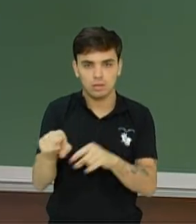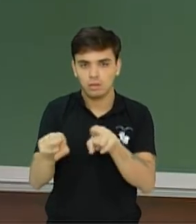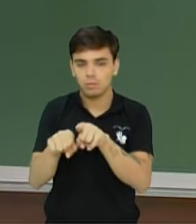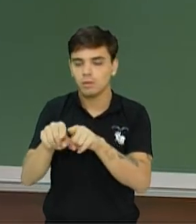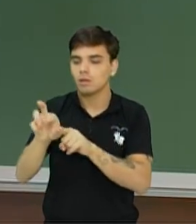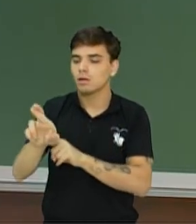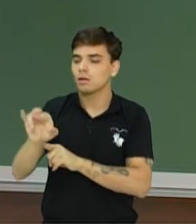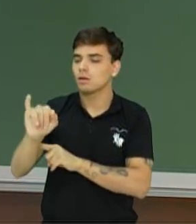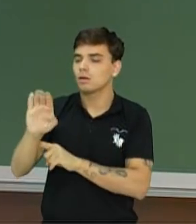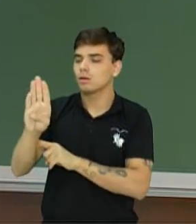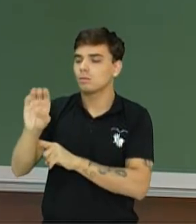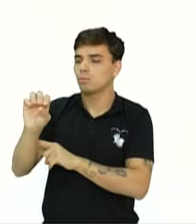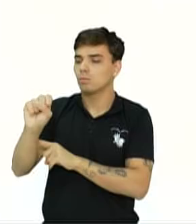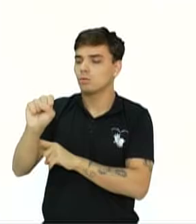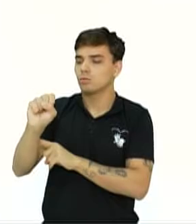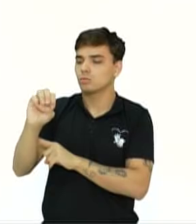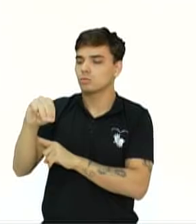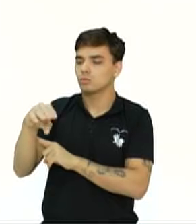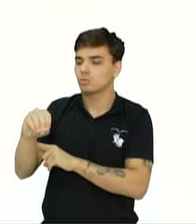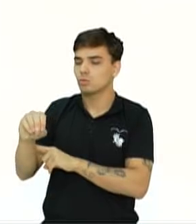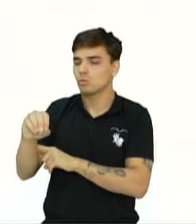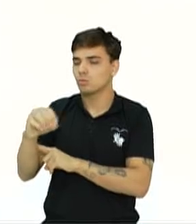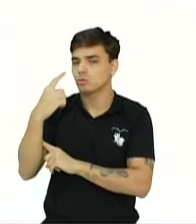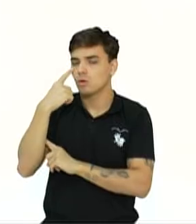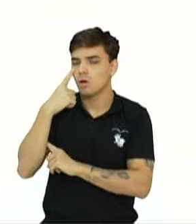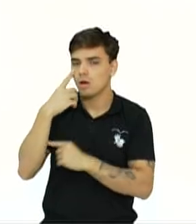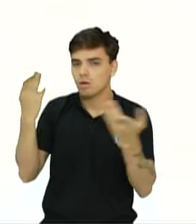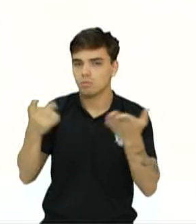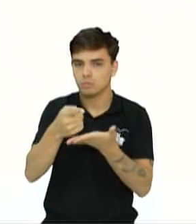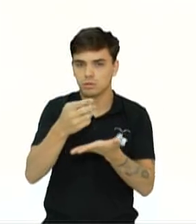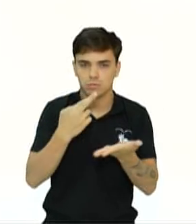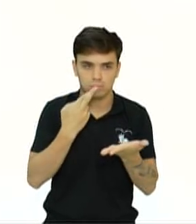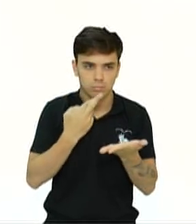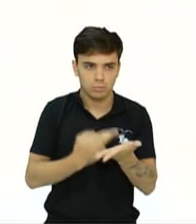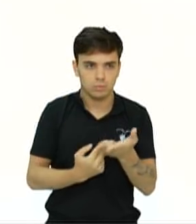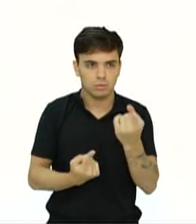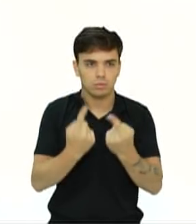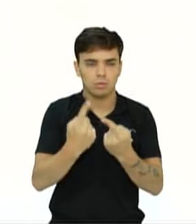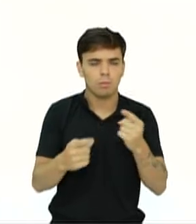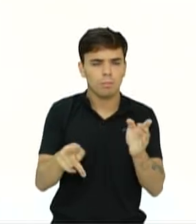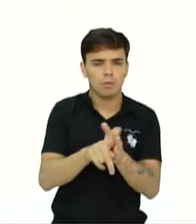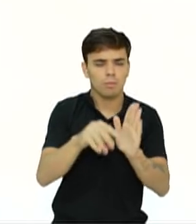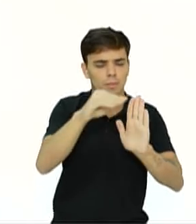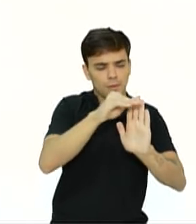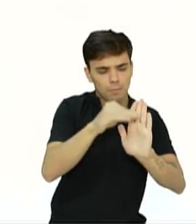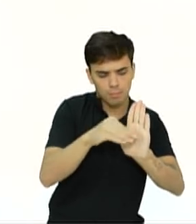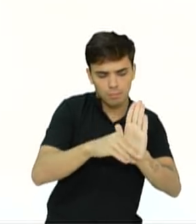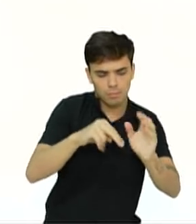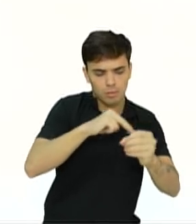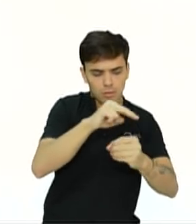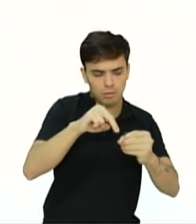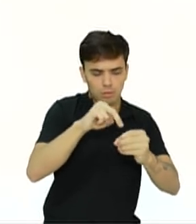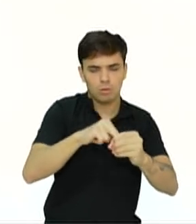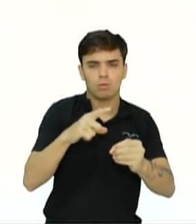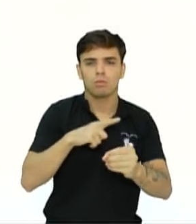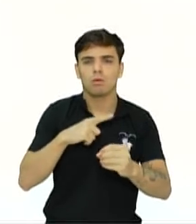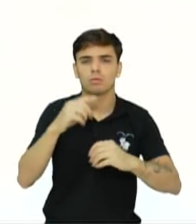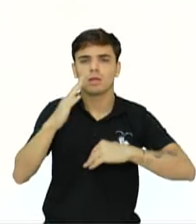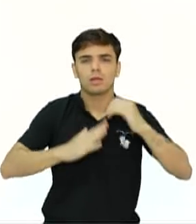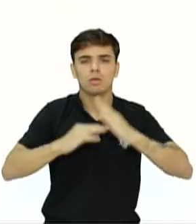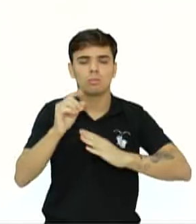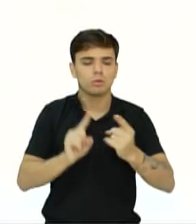pessoal? Agora é com vocês. Sobre as partes do núcleo, qual delas possui a finalidade de produzir os